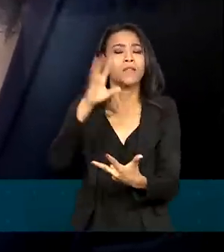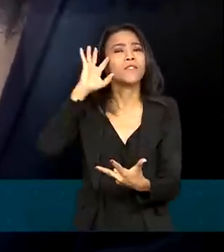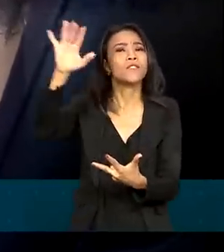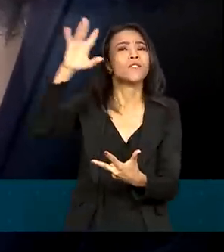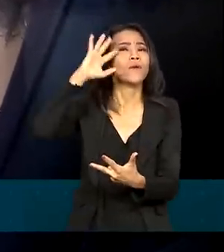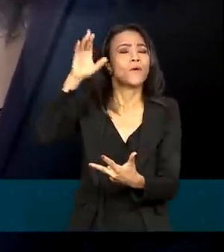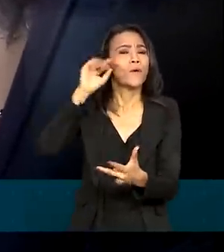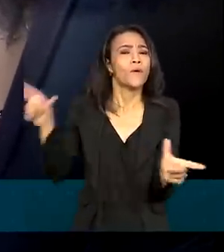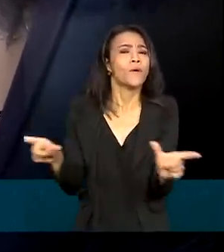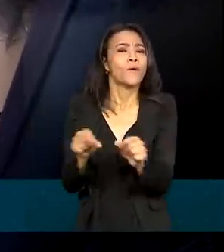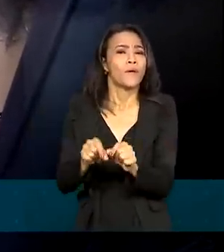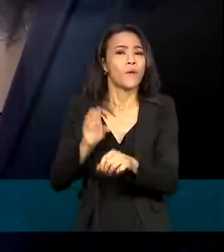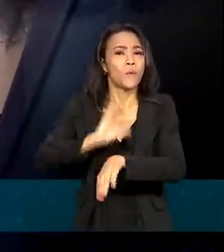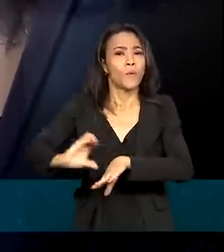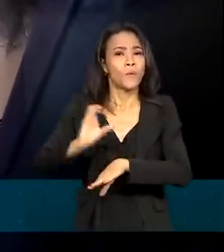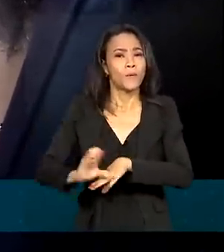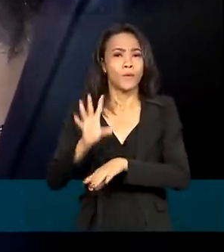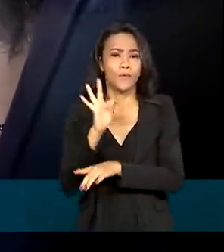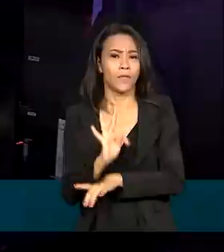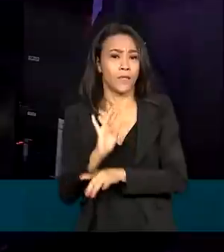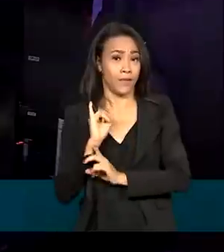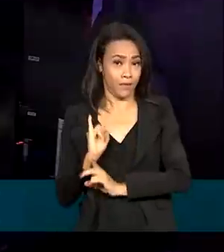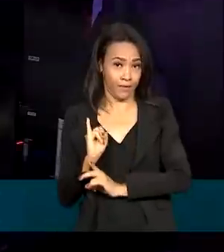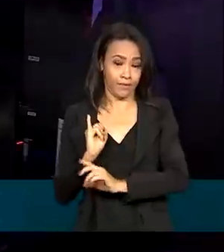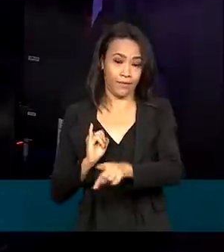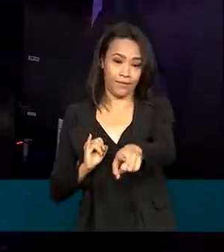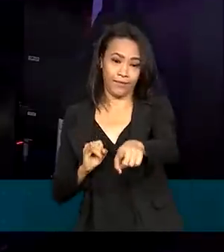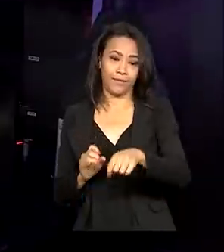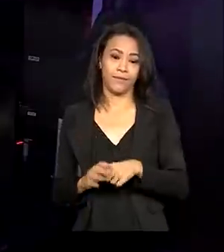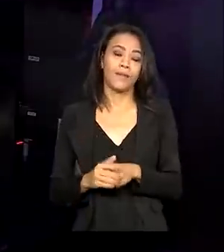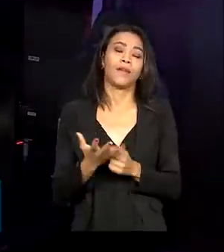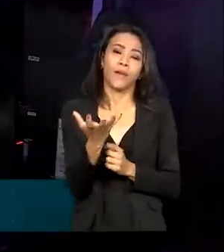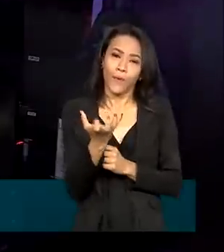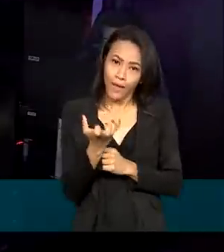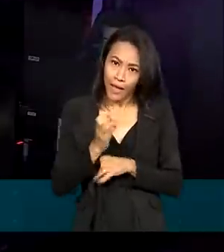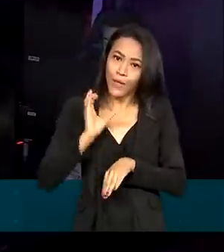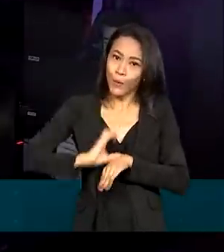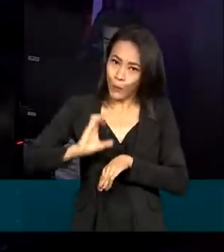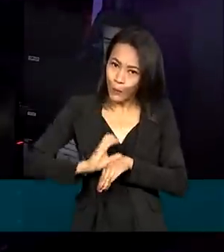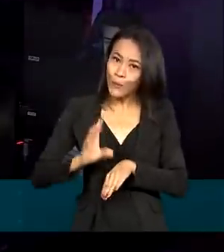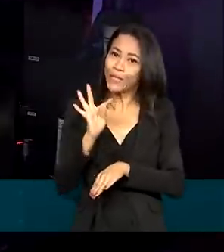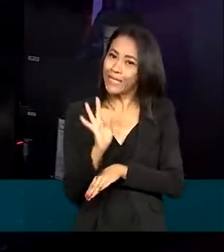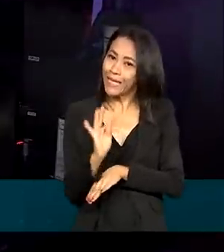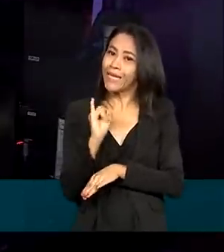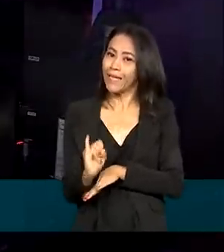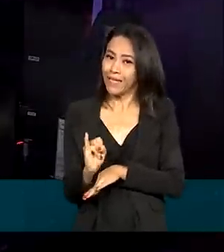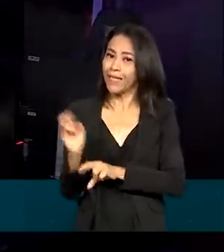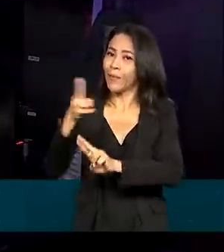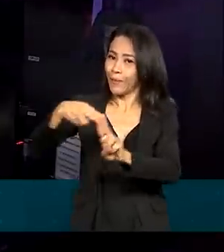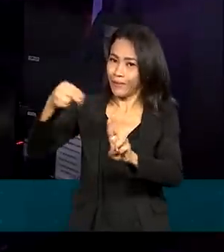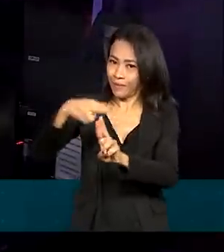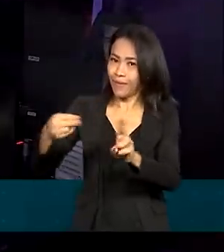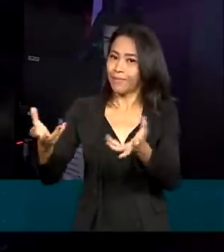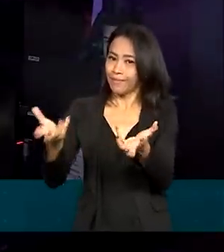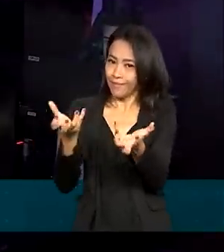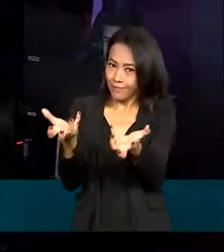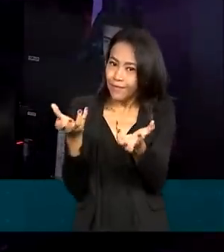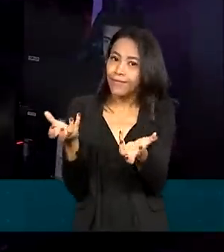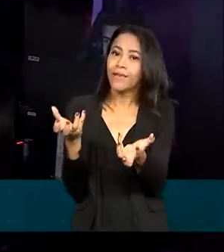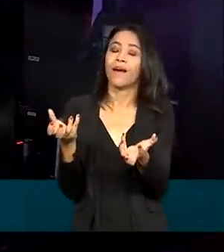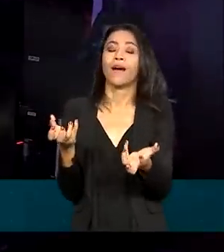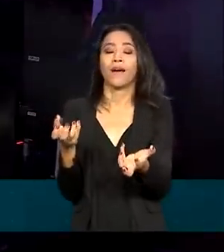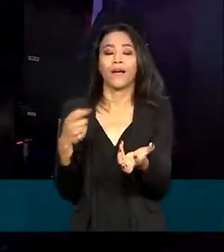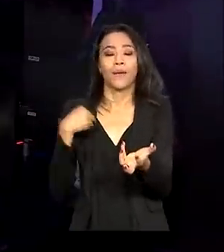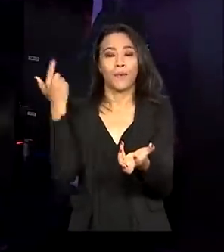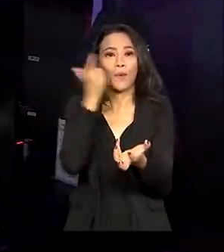informação da Universidade de Brasília Eu Tô pretendendo fazer o curso de TI na UnB conseguiu